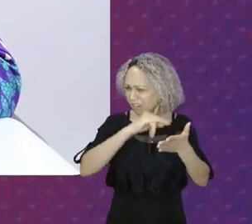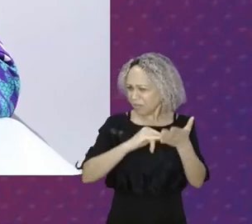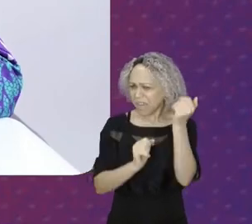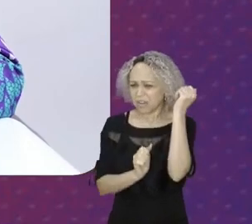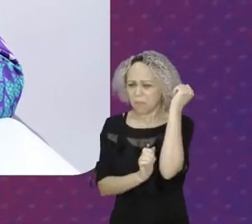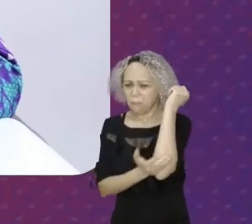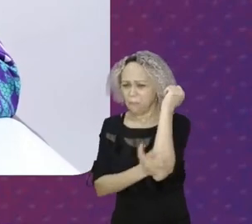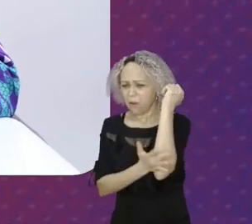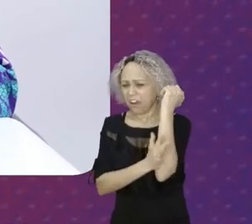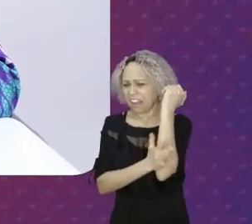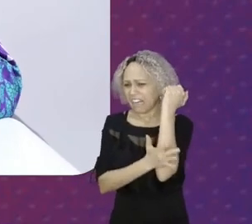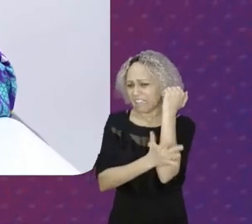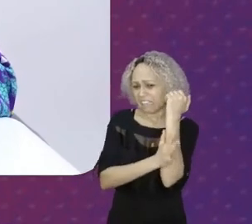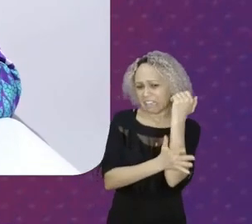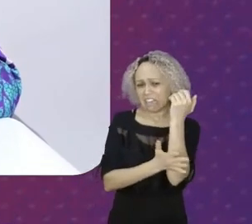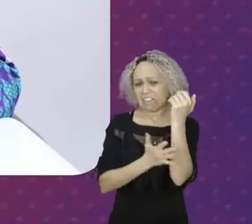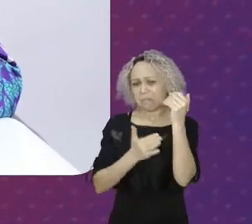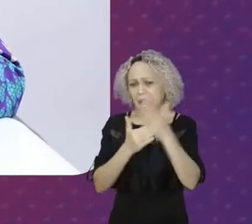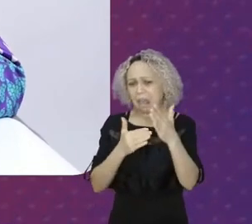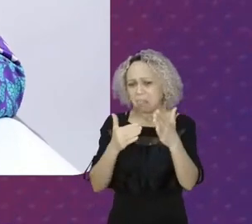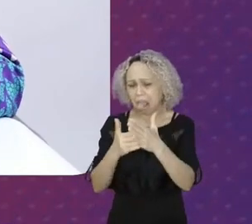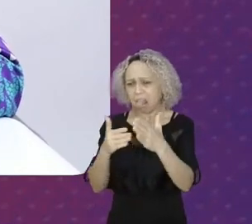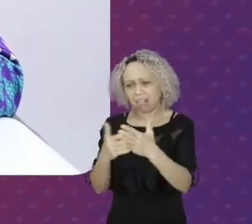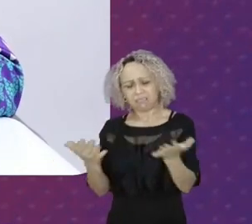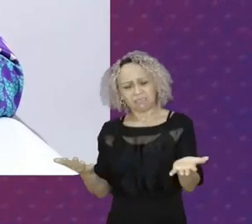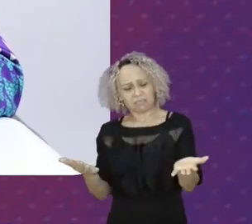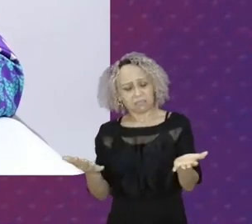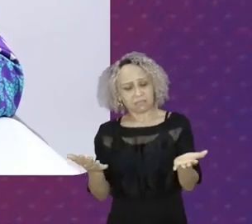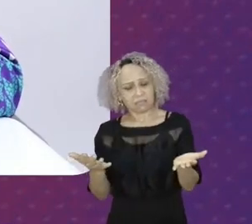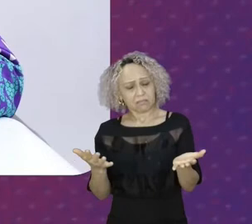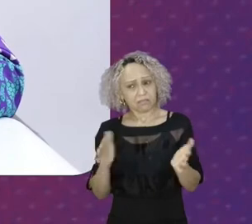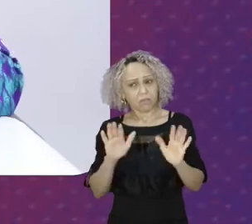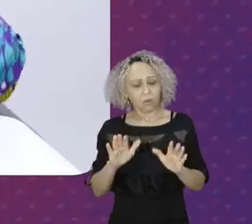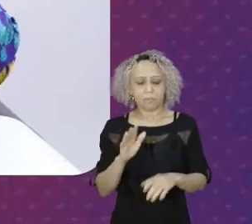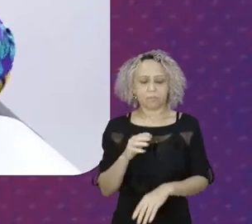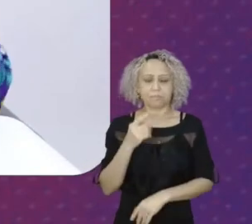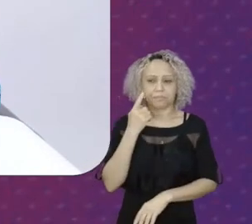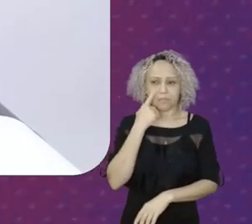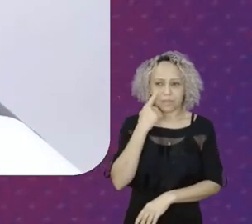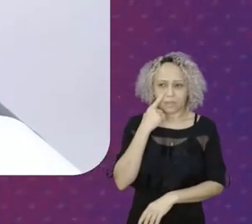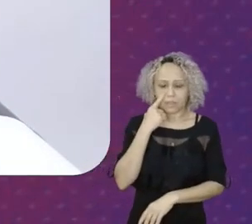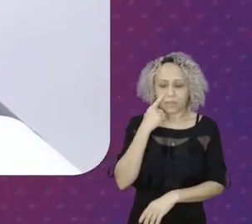A burocracia é necessária, eu não estou fazendo aqui um discurso contra a democracia, mas criou uma